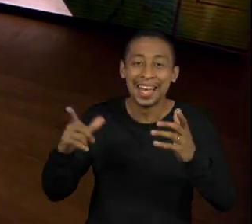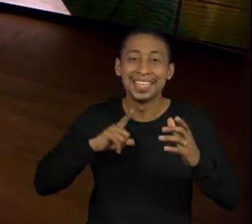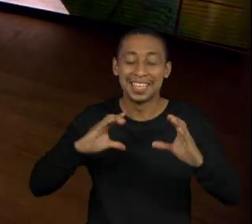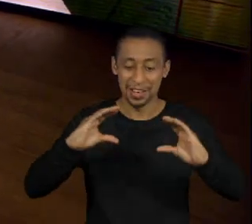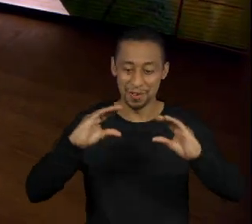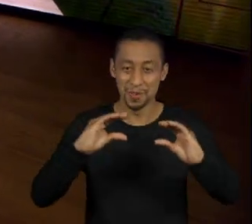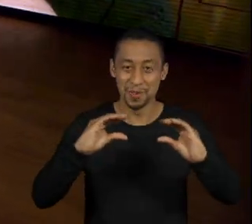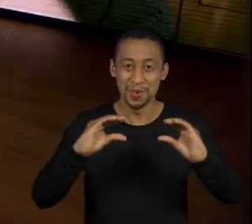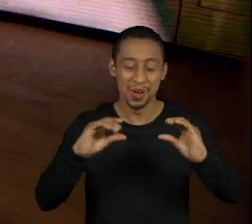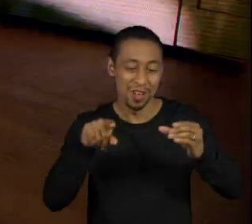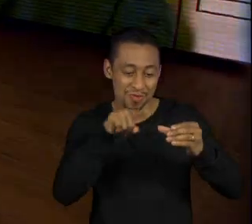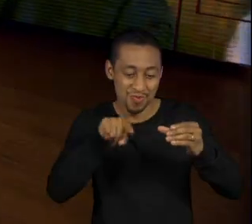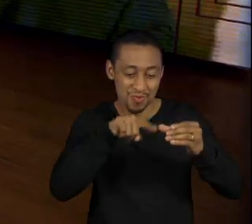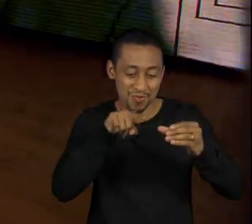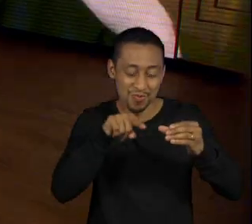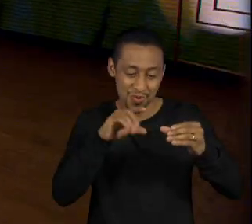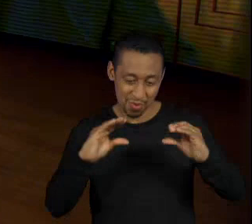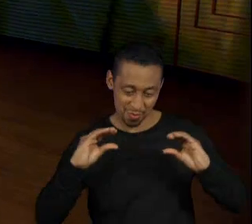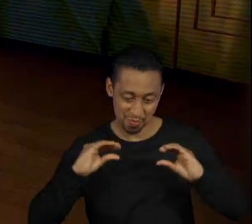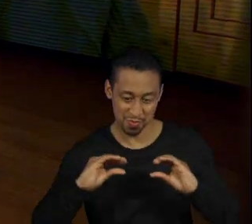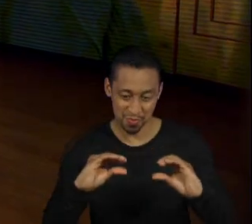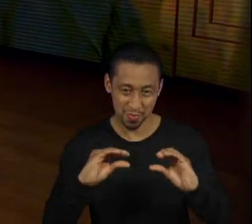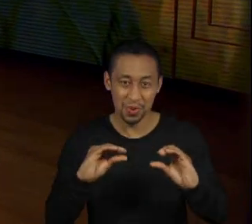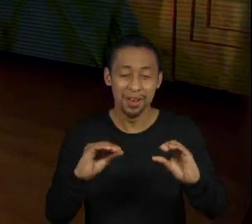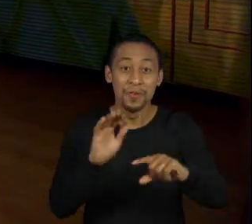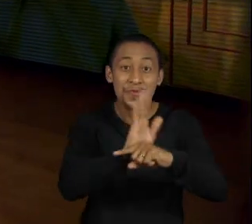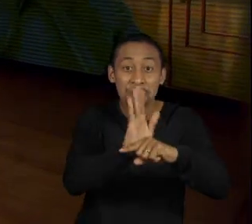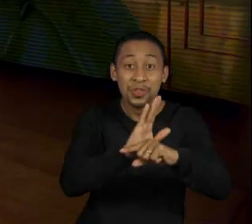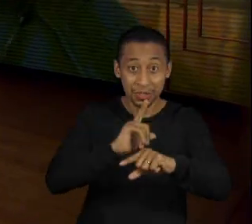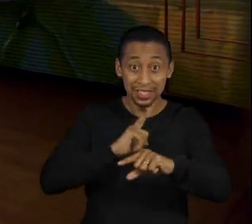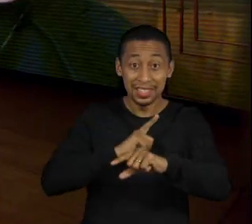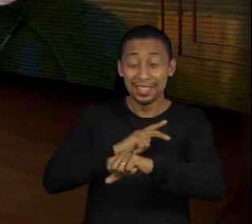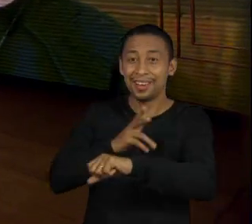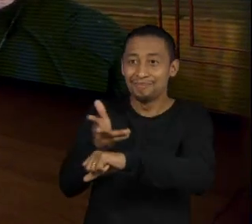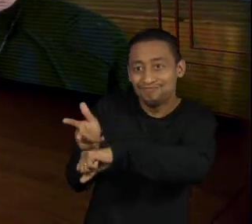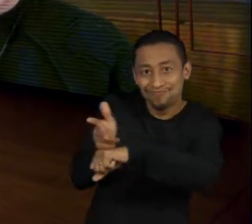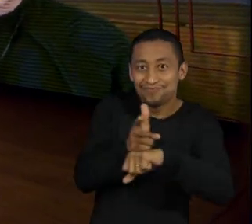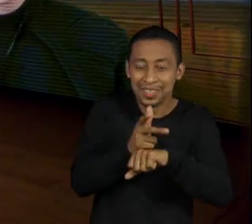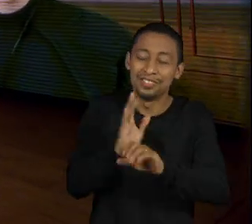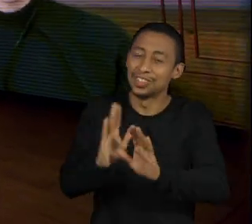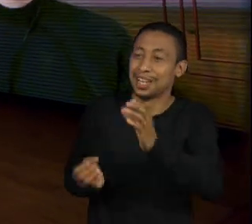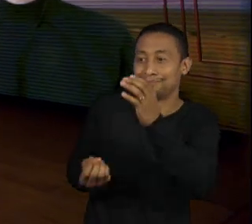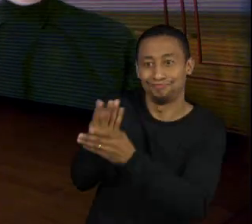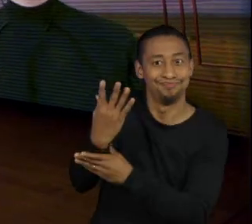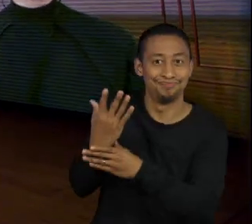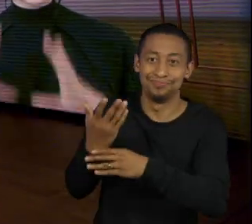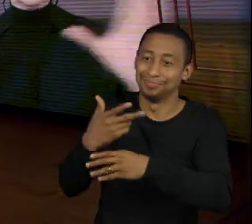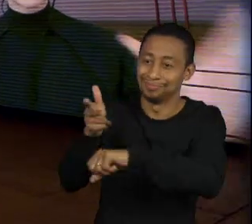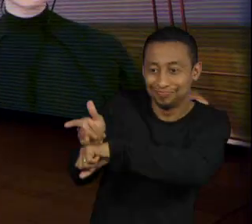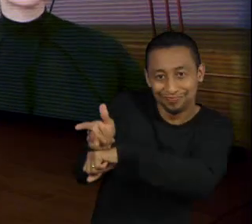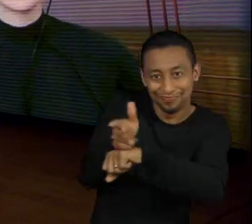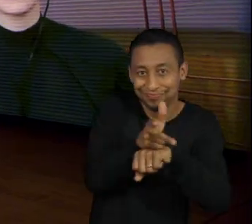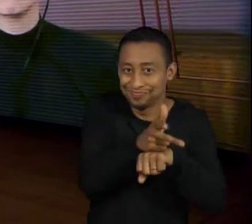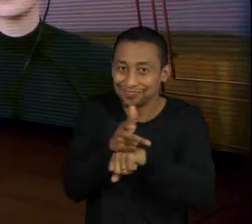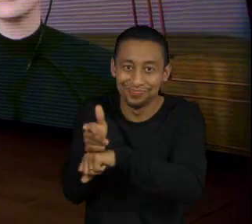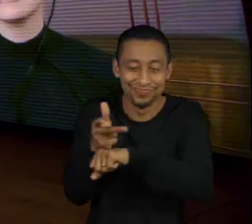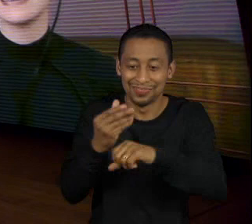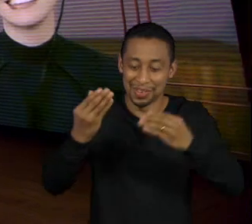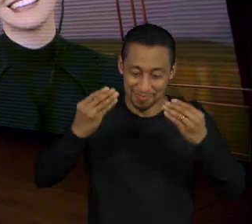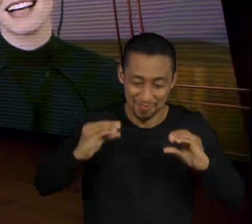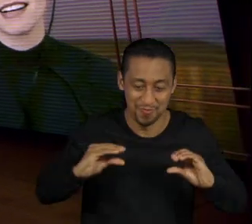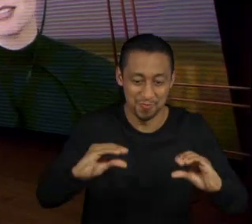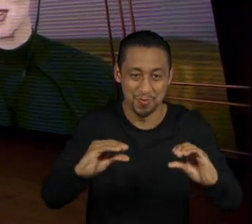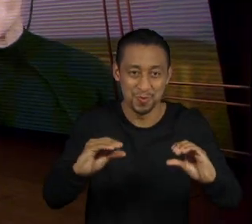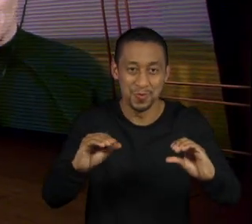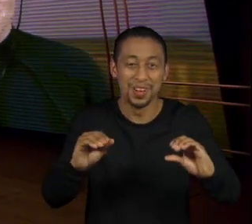desde apresentações para os pais até coisas filmadas, né? A gente inventava ali uma certa oficina ali de cinema,